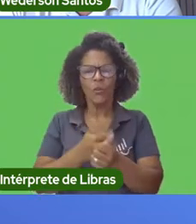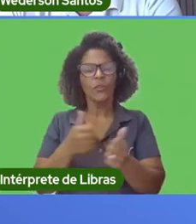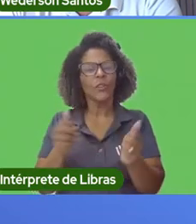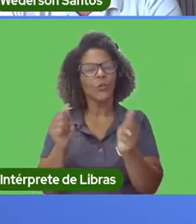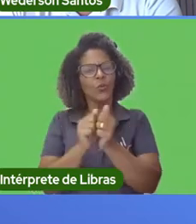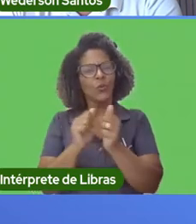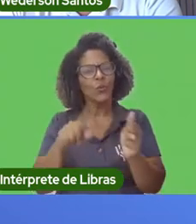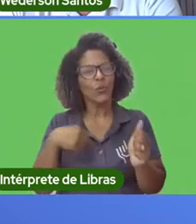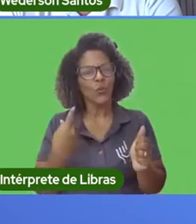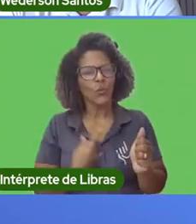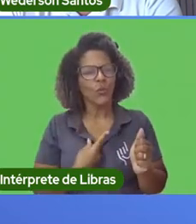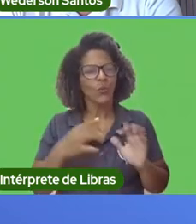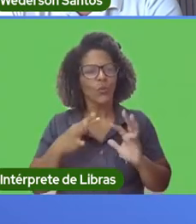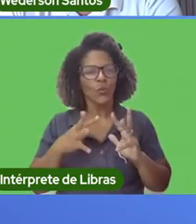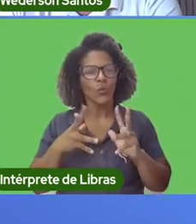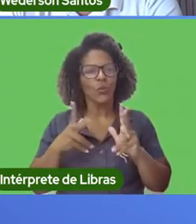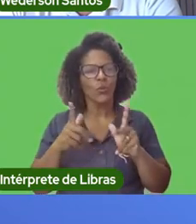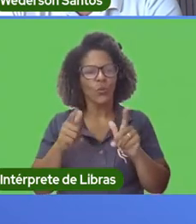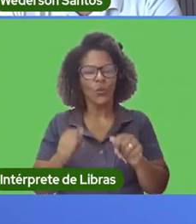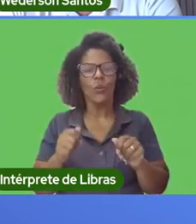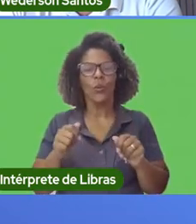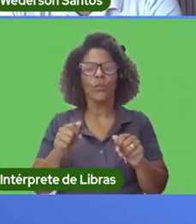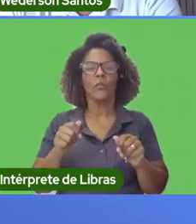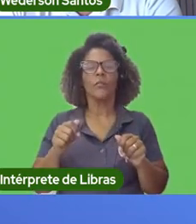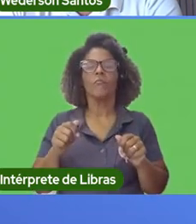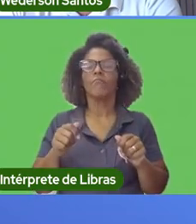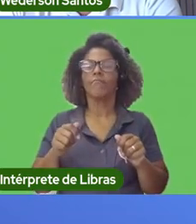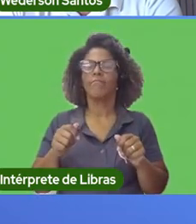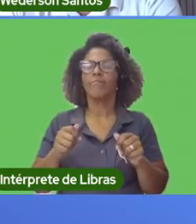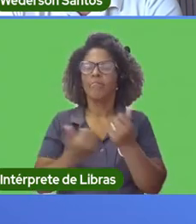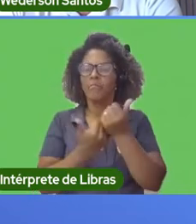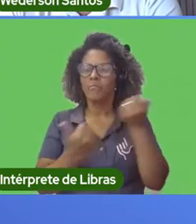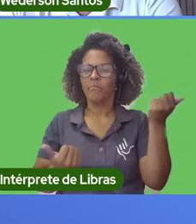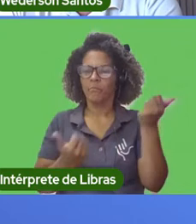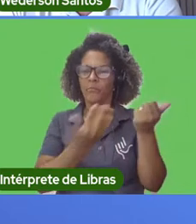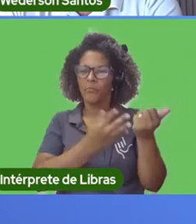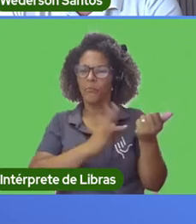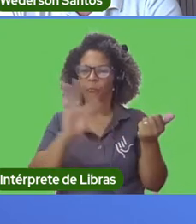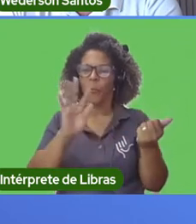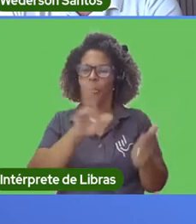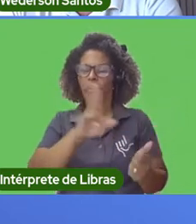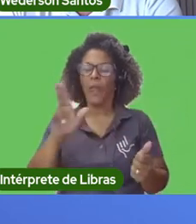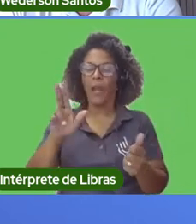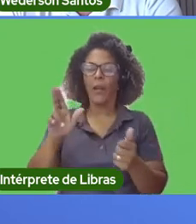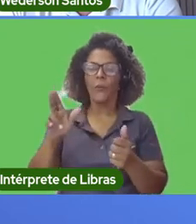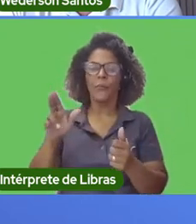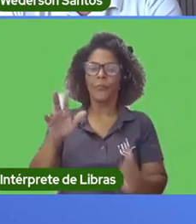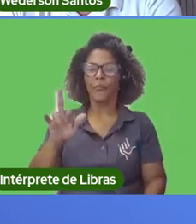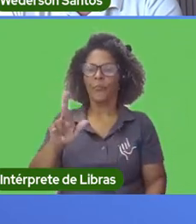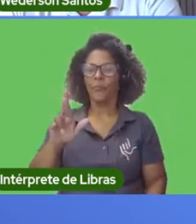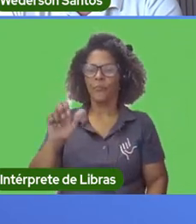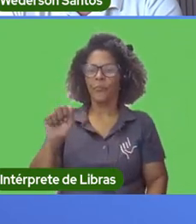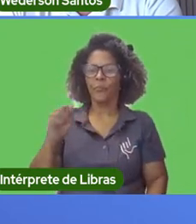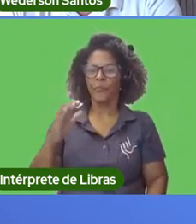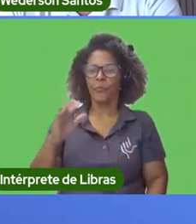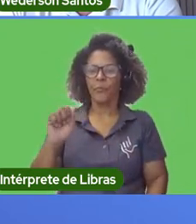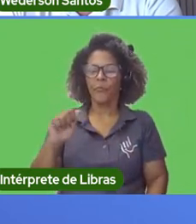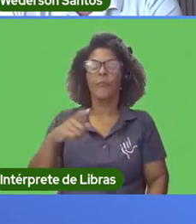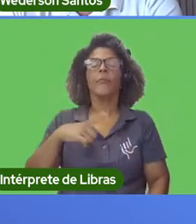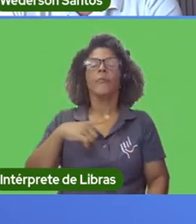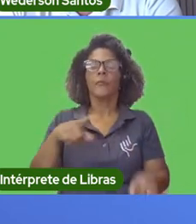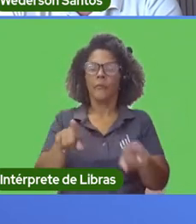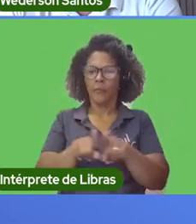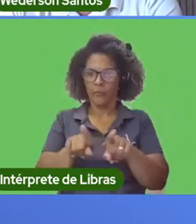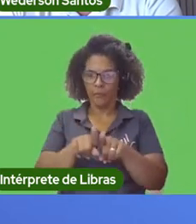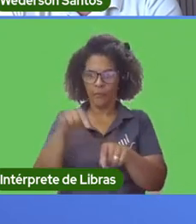conosco, todos os nossos membros de diretoria da federação, em nome da nossa diretora financeira, Graça, que está aqui acompanhando. Obrigado,